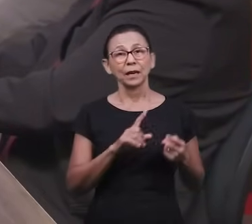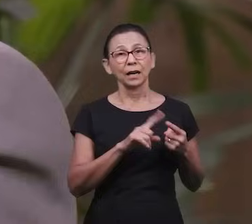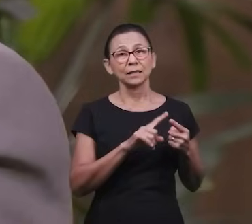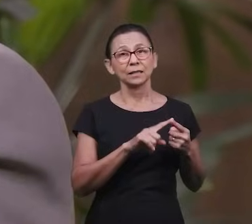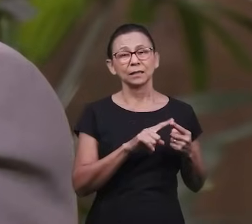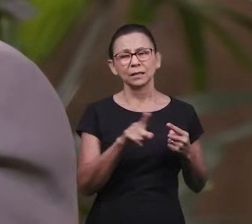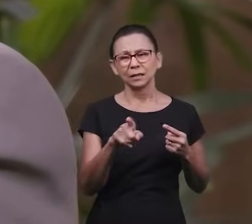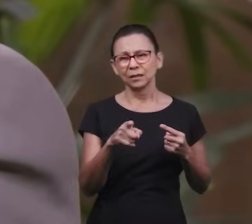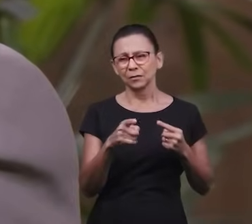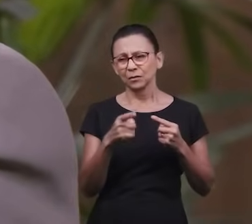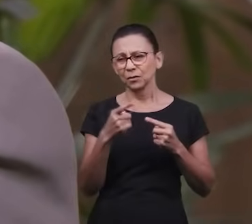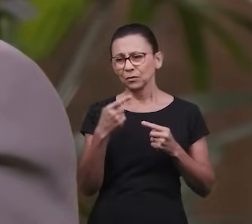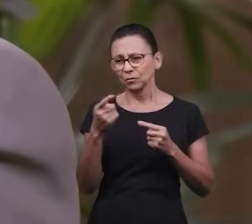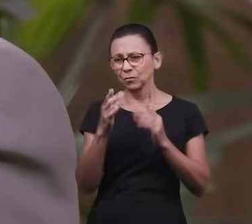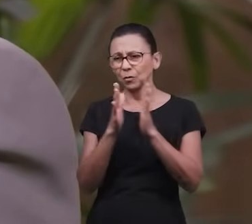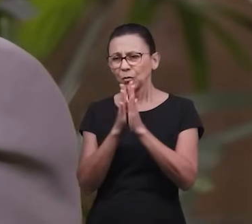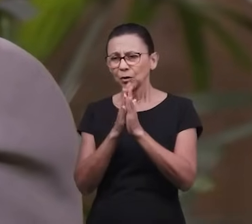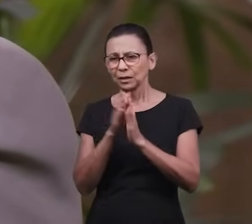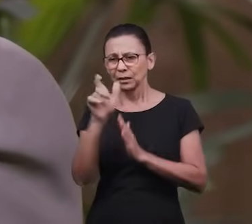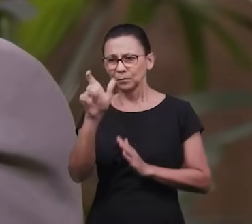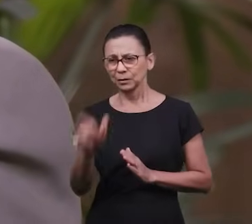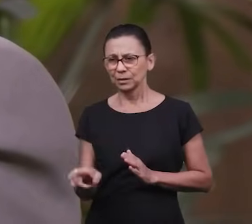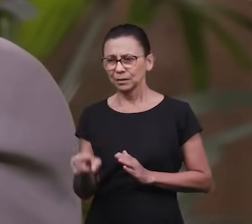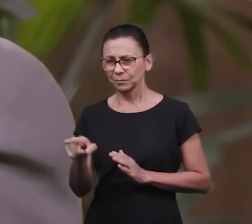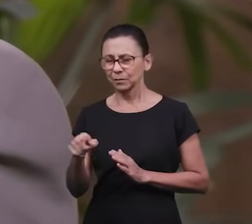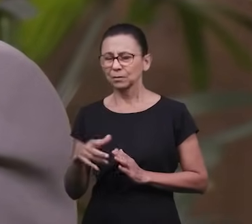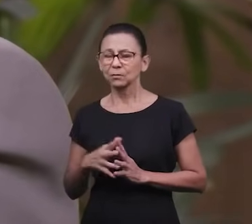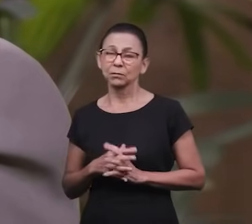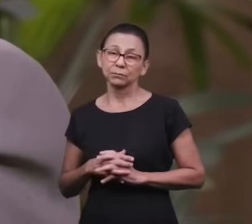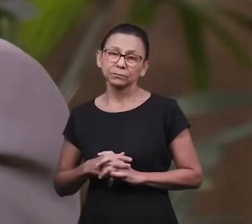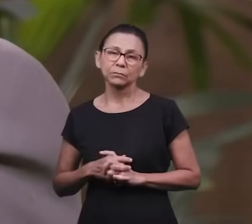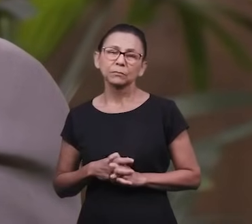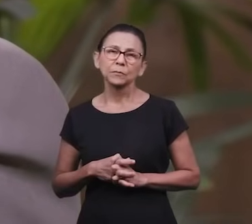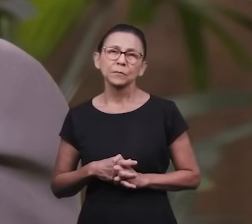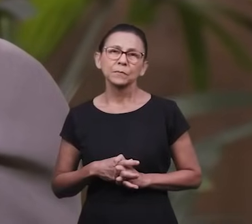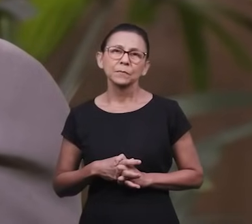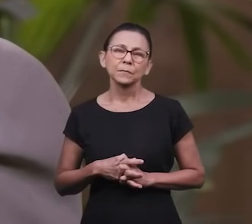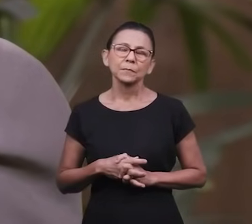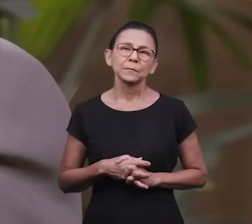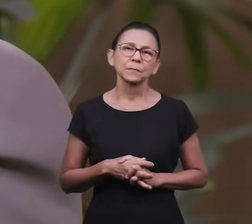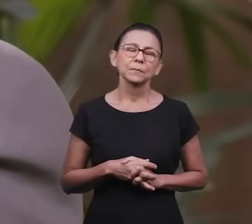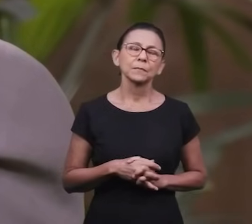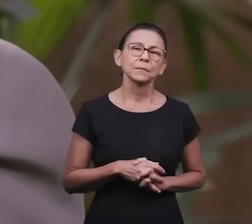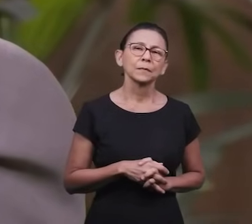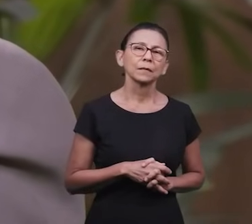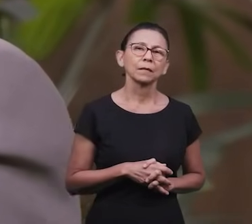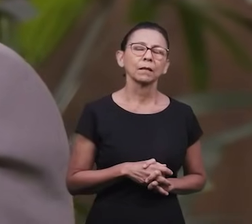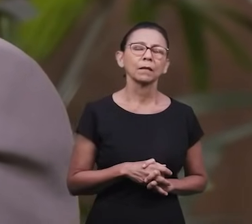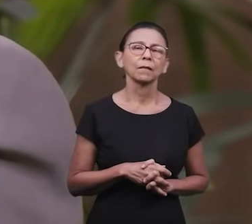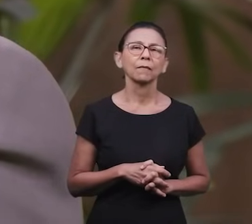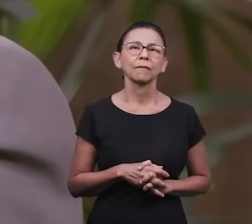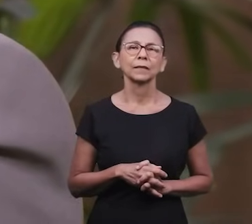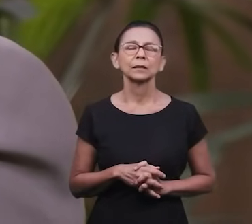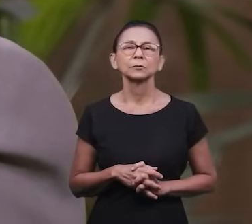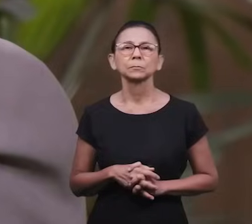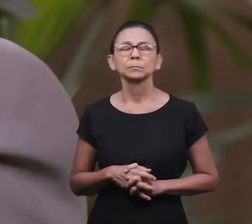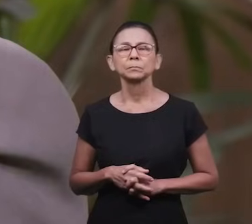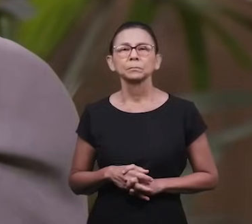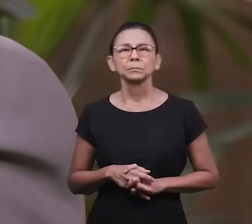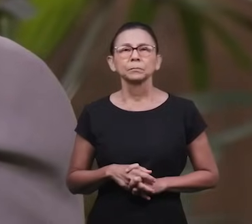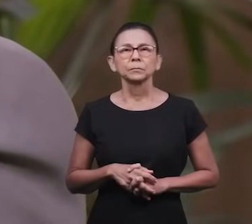uma oração por essa... Não era nem um irmão, né? Era uma pessoa, estava lá, o irmão era ele que